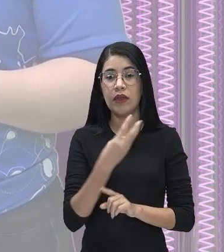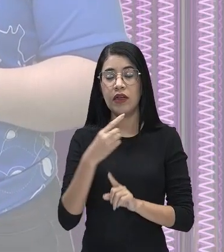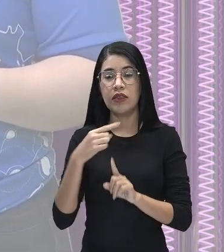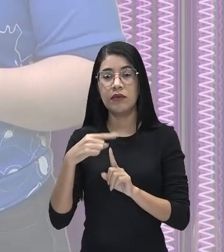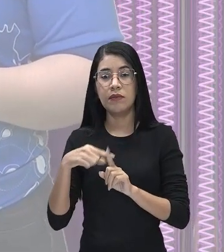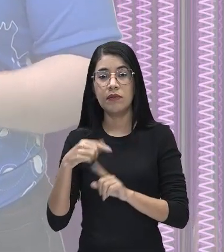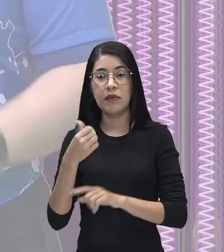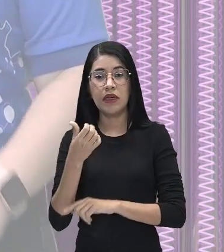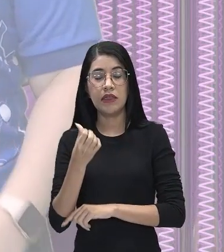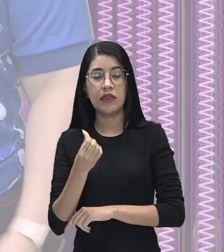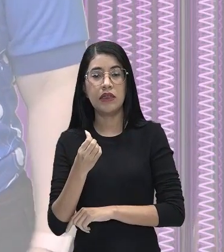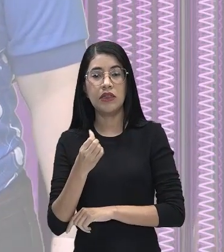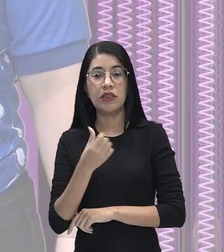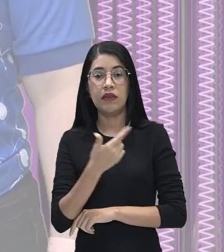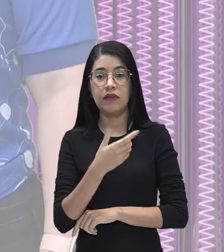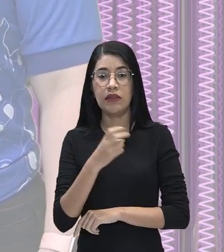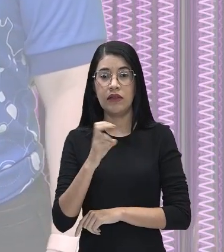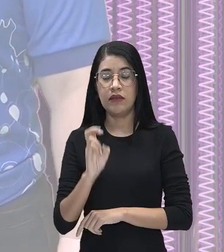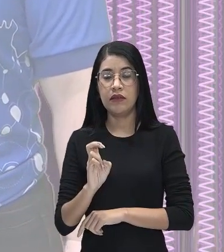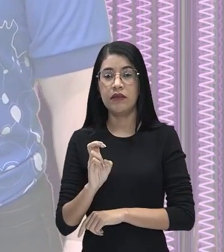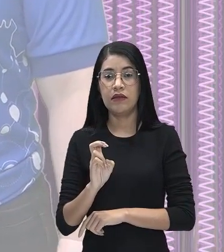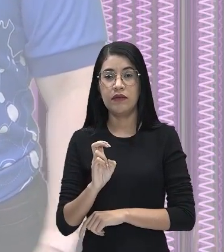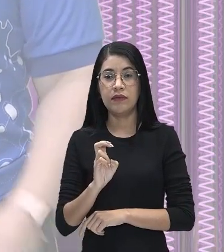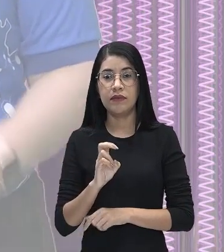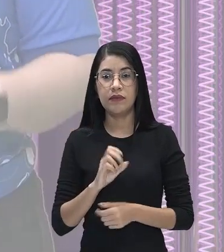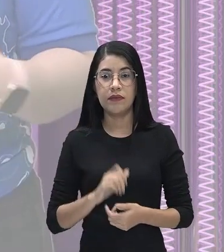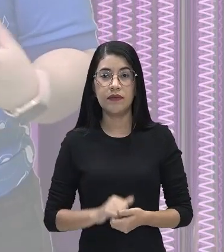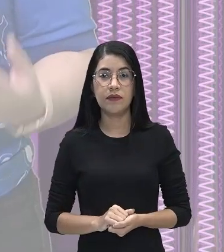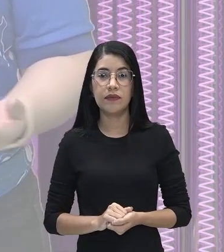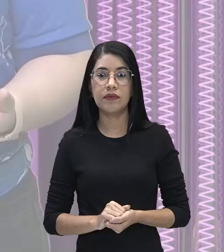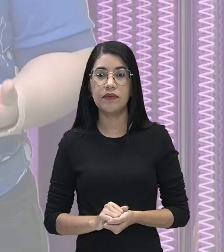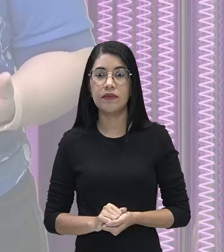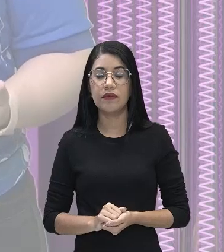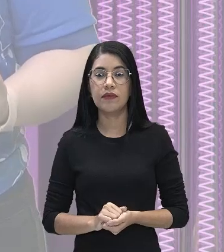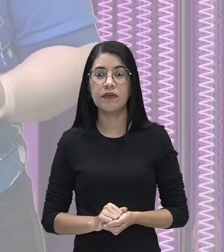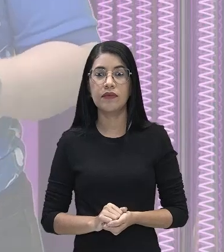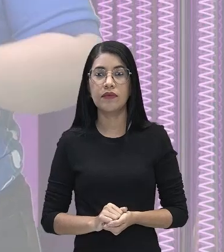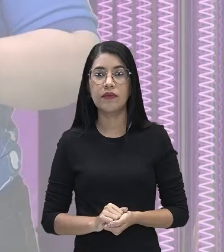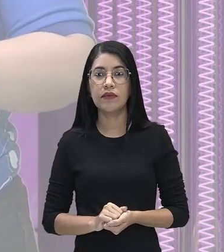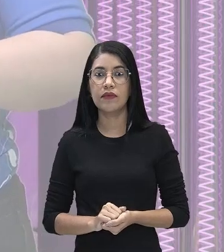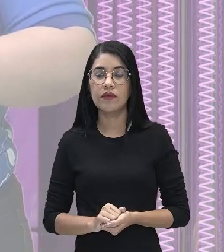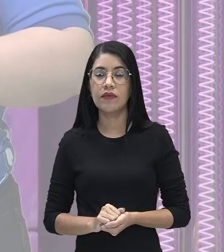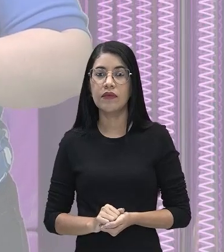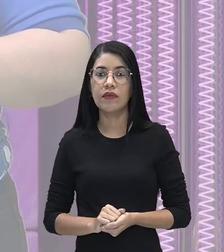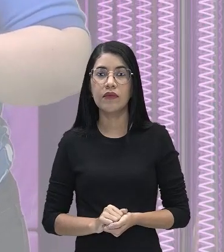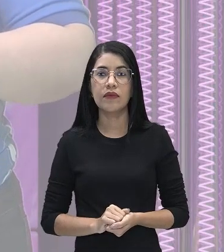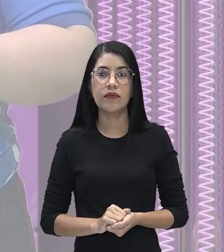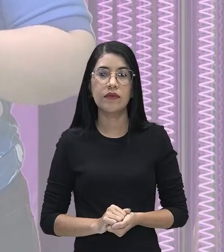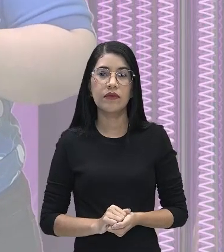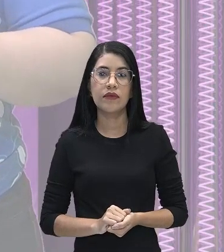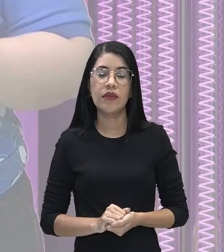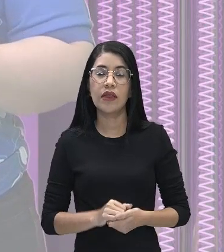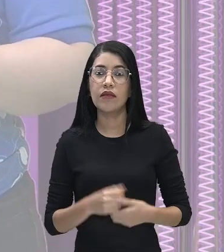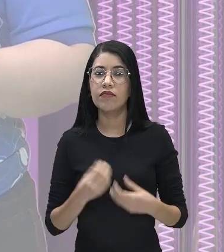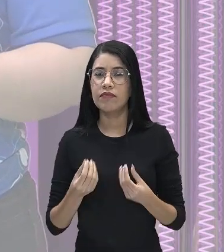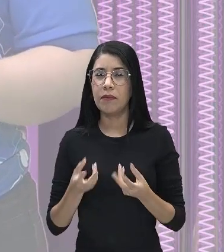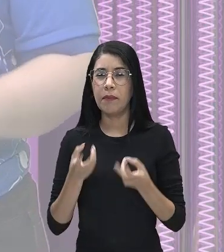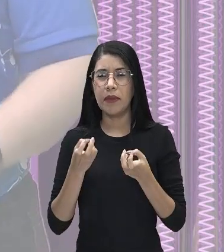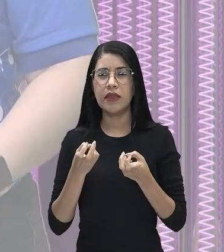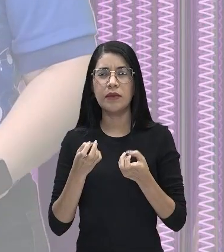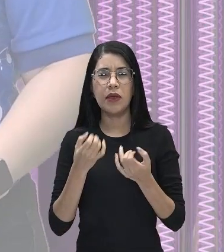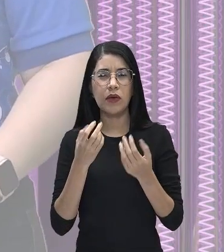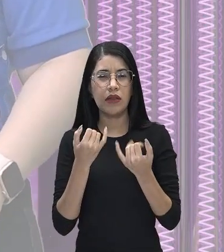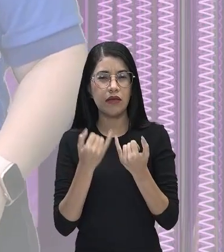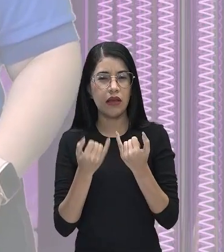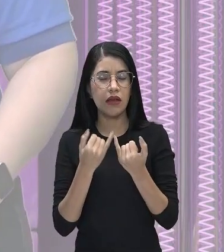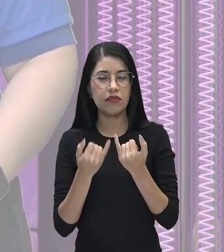quadrado amarelo, porque 9 mais 16 é igual a 25. Então, olha só como existe essa igualdade entre